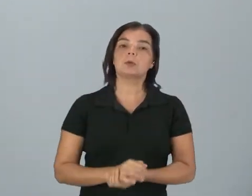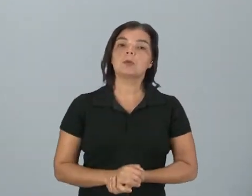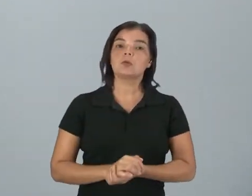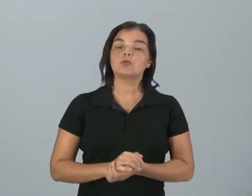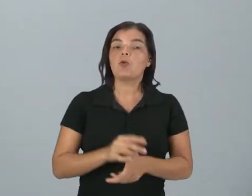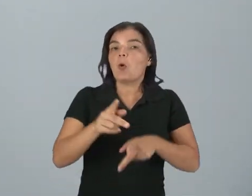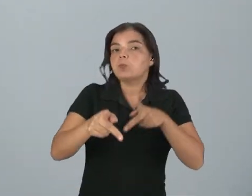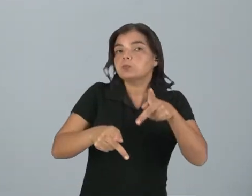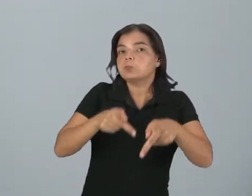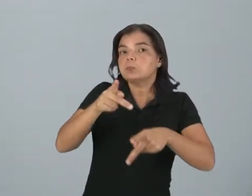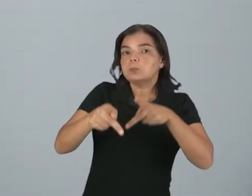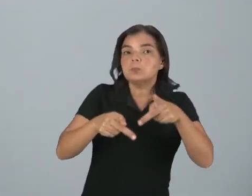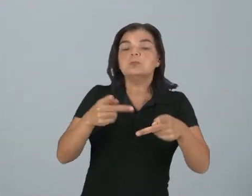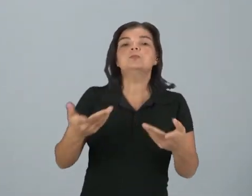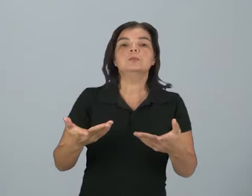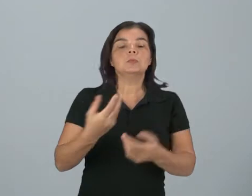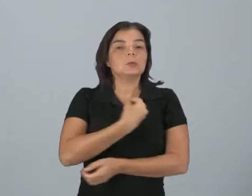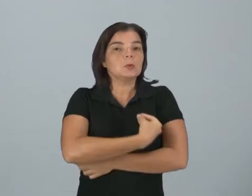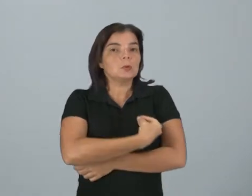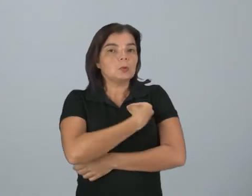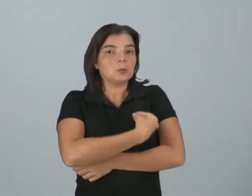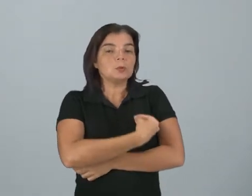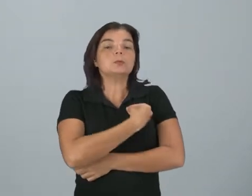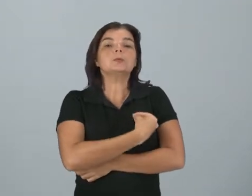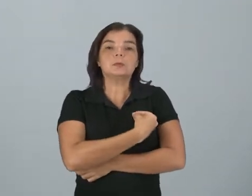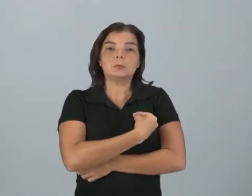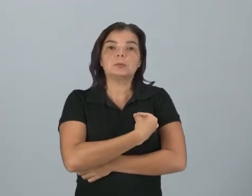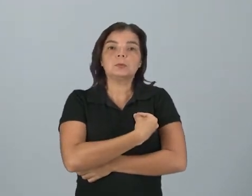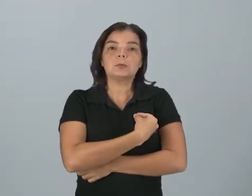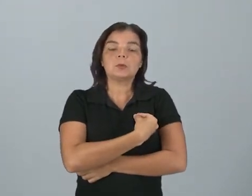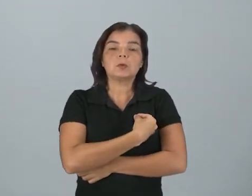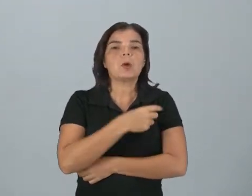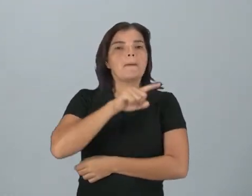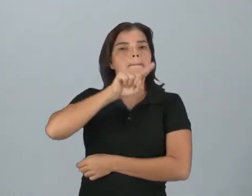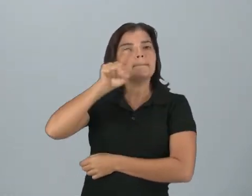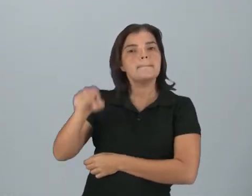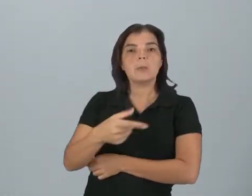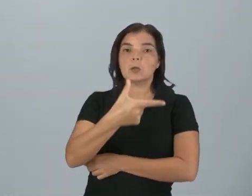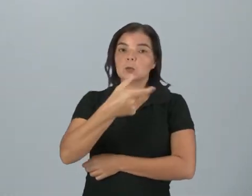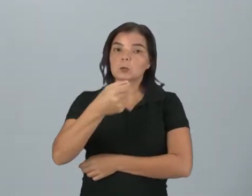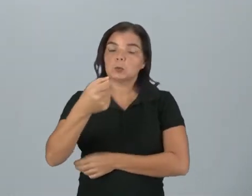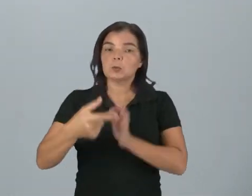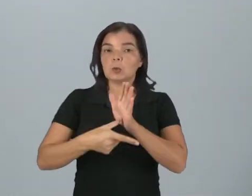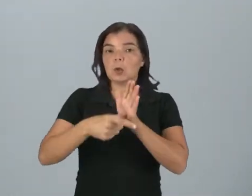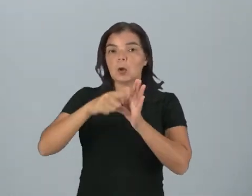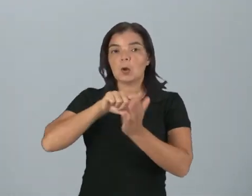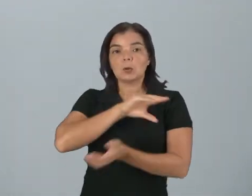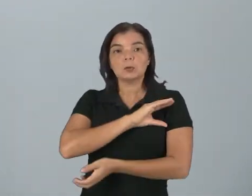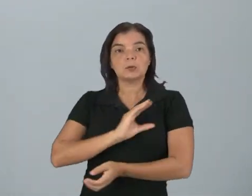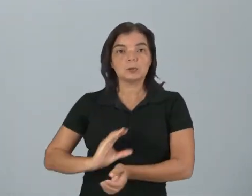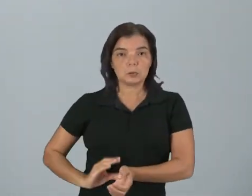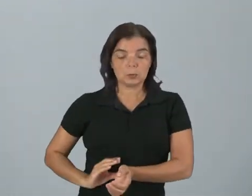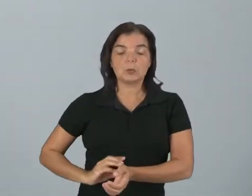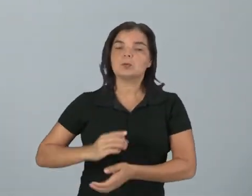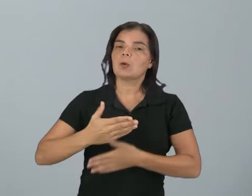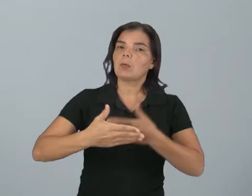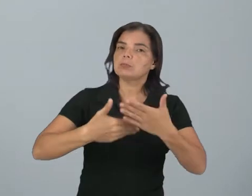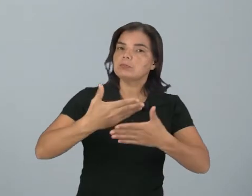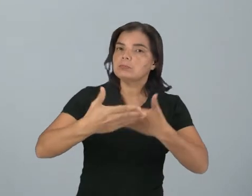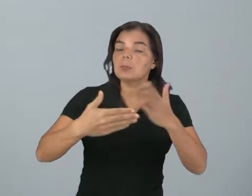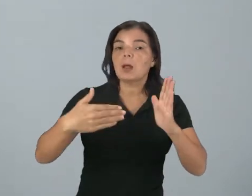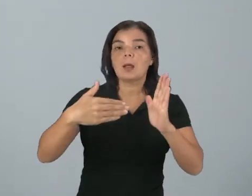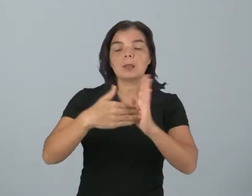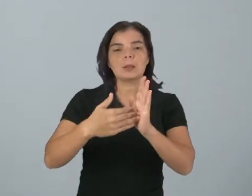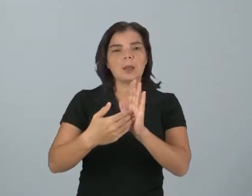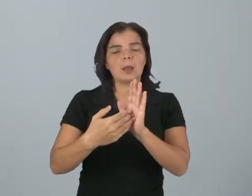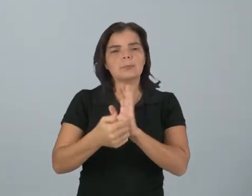uma civilização que viveu há 1.200 anos antes de Cristo e que se perpetua